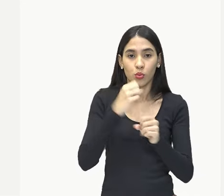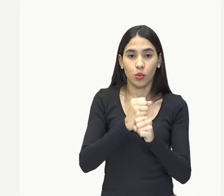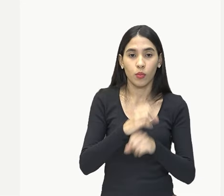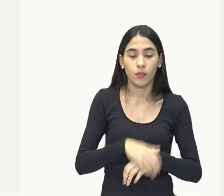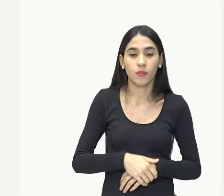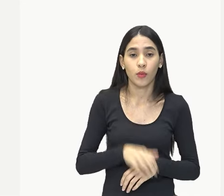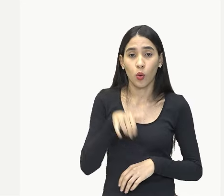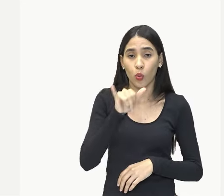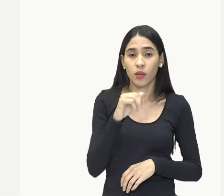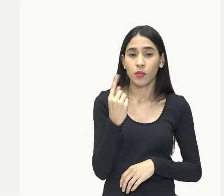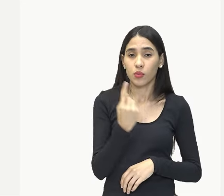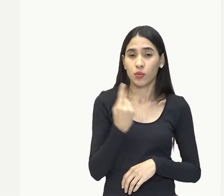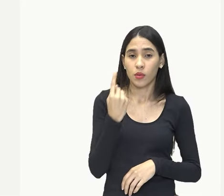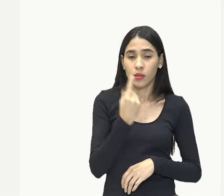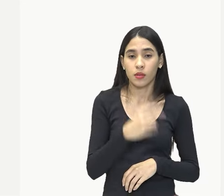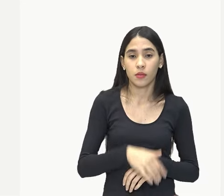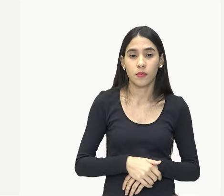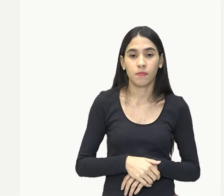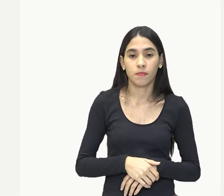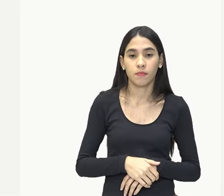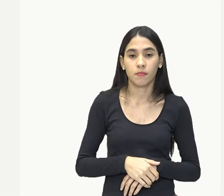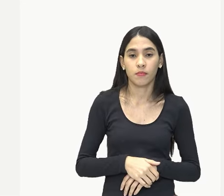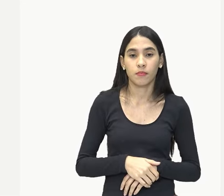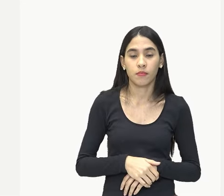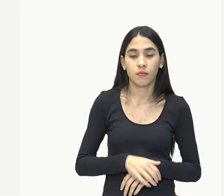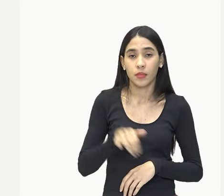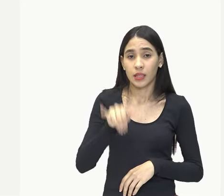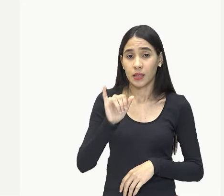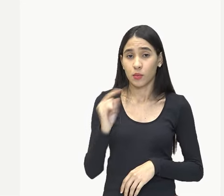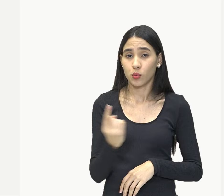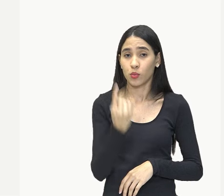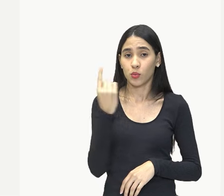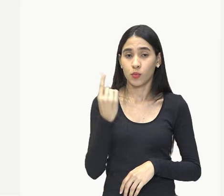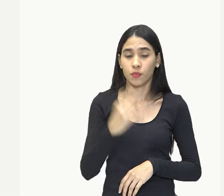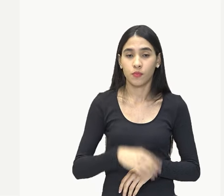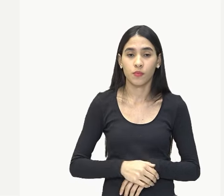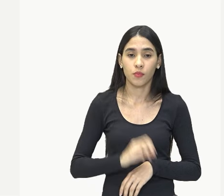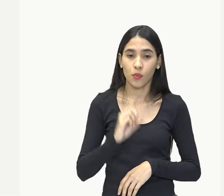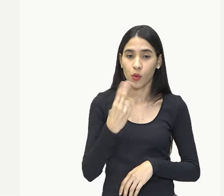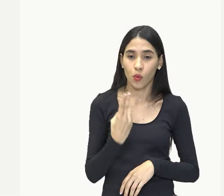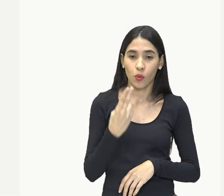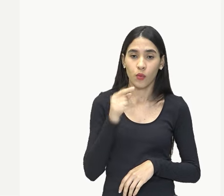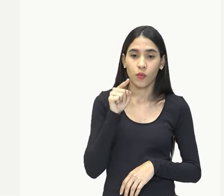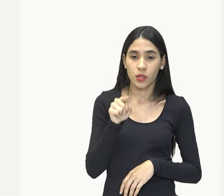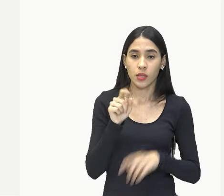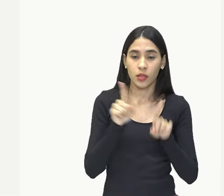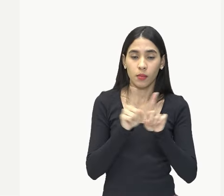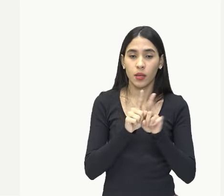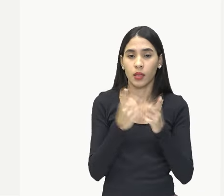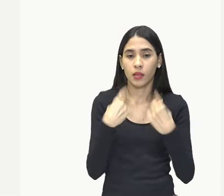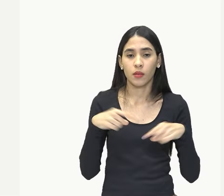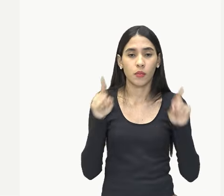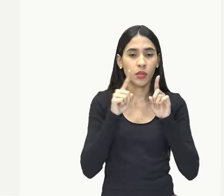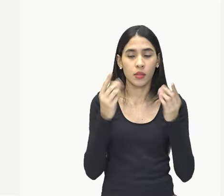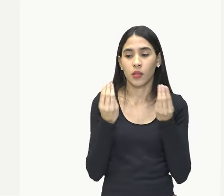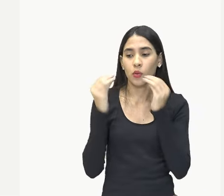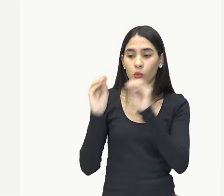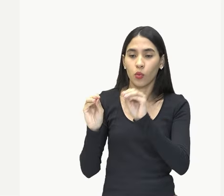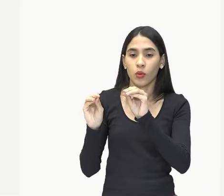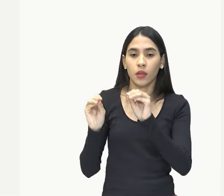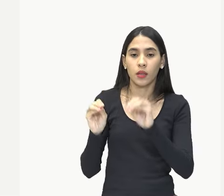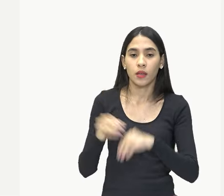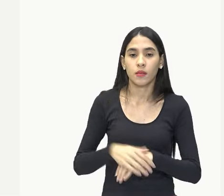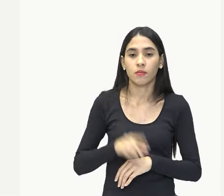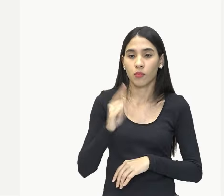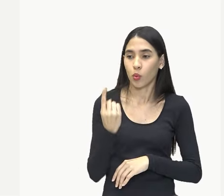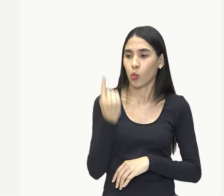Ele apareceu aí só uma vez, então vai ficar y elevado a 1. Ou você também não precisa colocar este elevado a